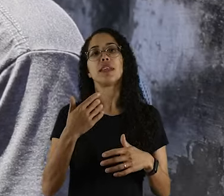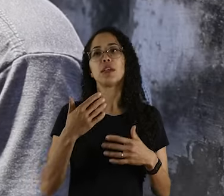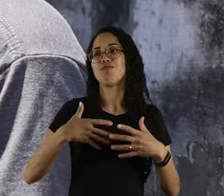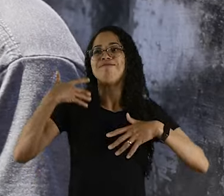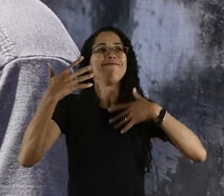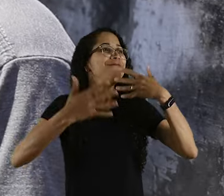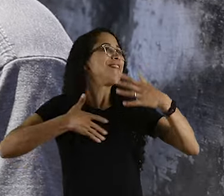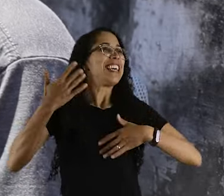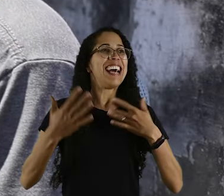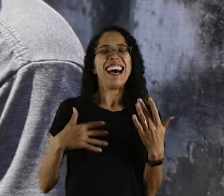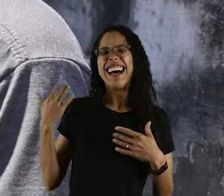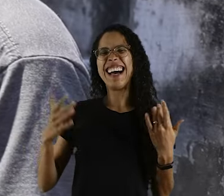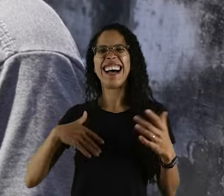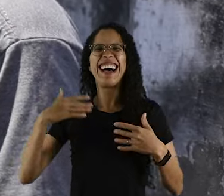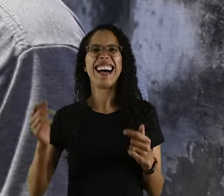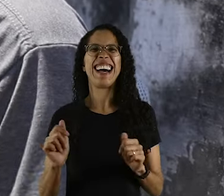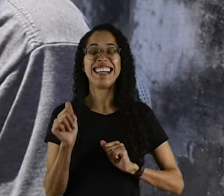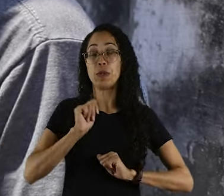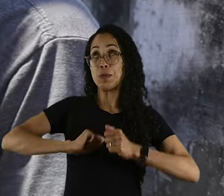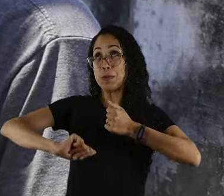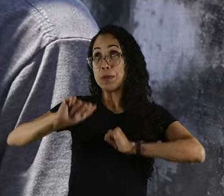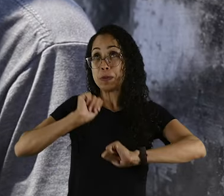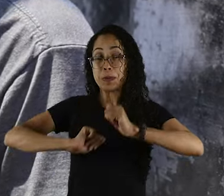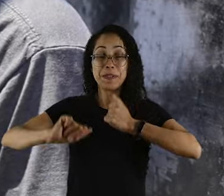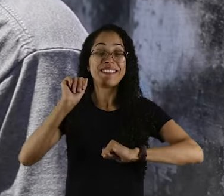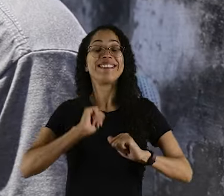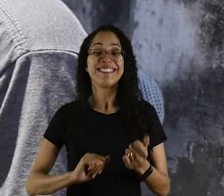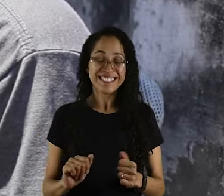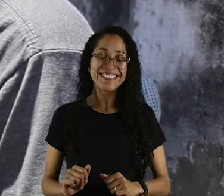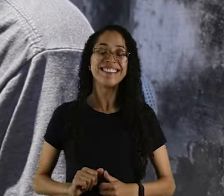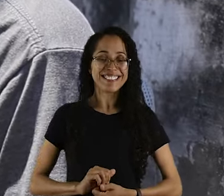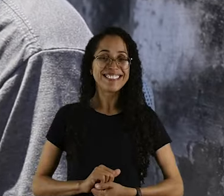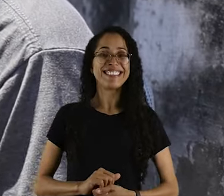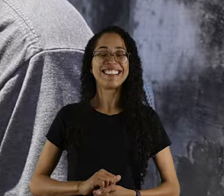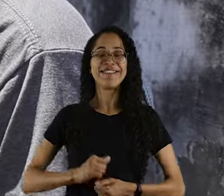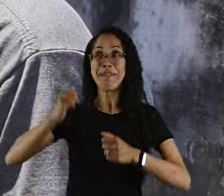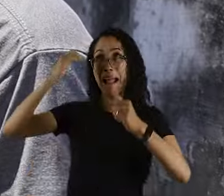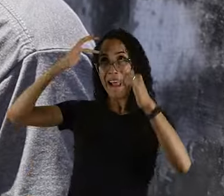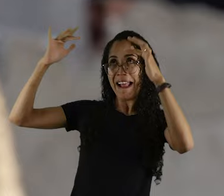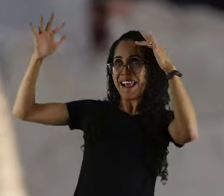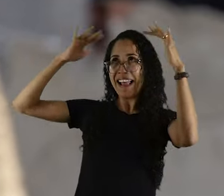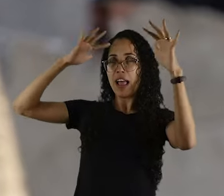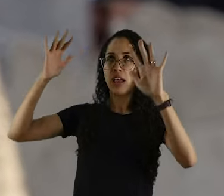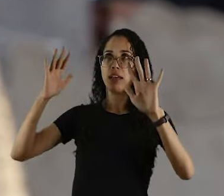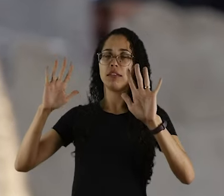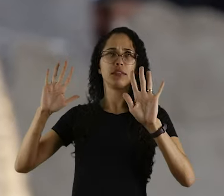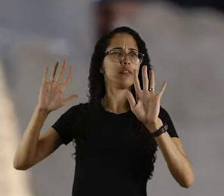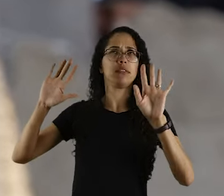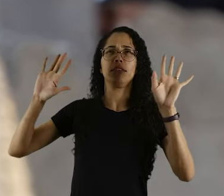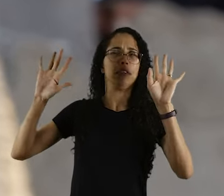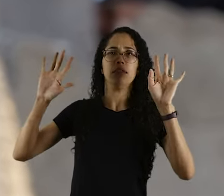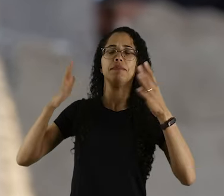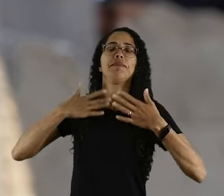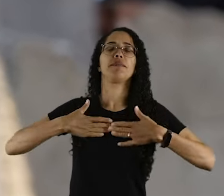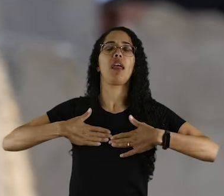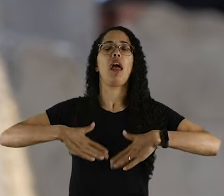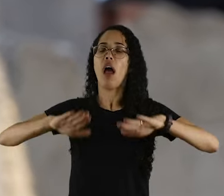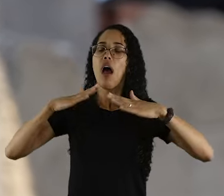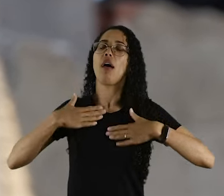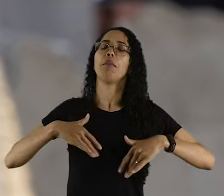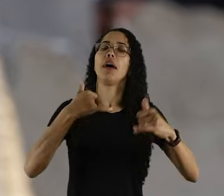tava entusiasmado, tava num mundo que, né, era uma fantasia. Calma aí, eu tenho que ou